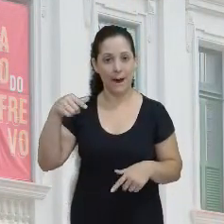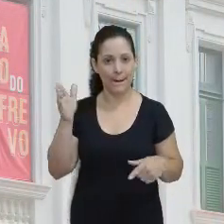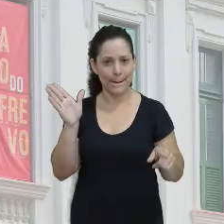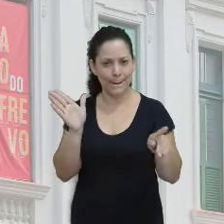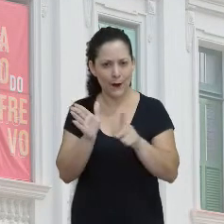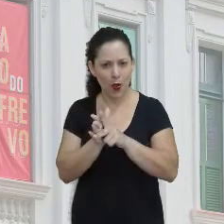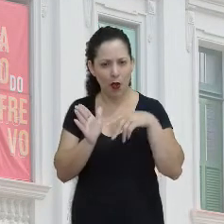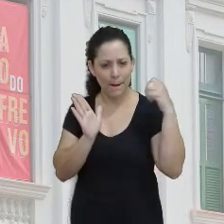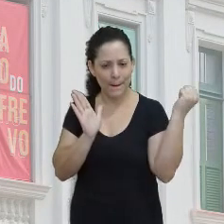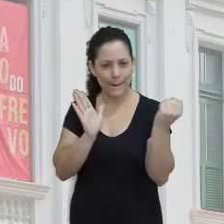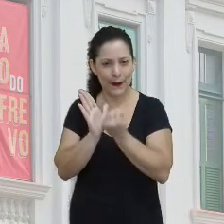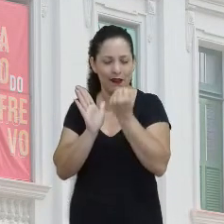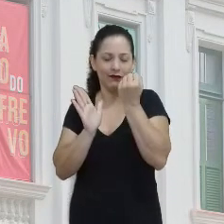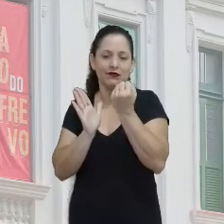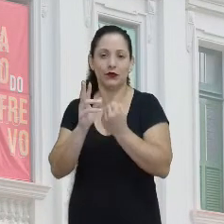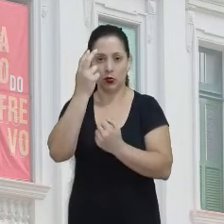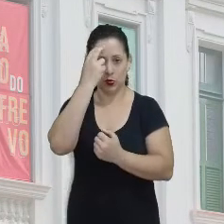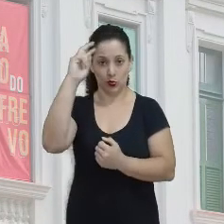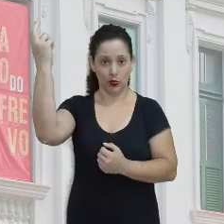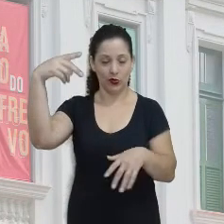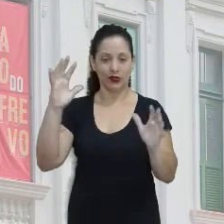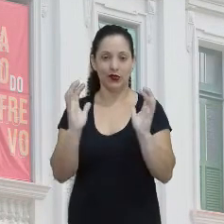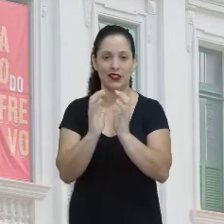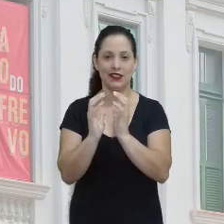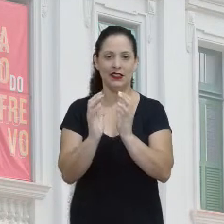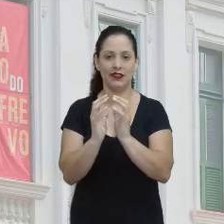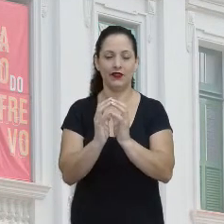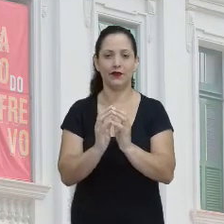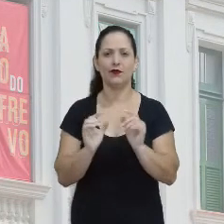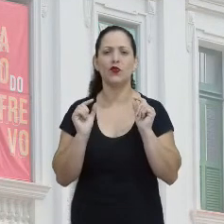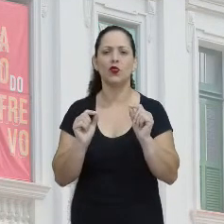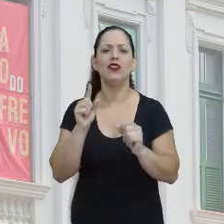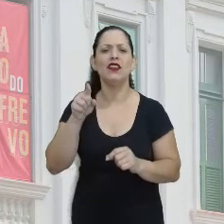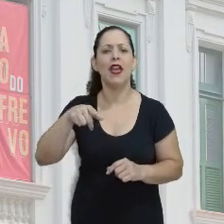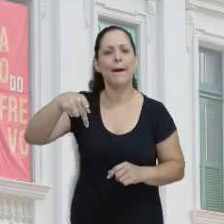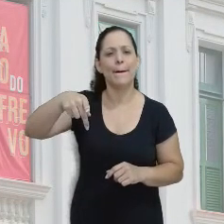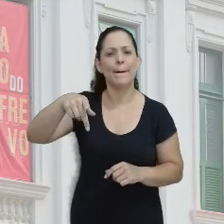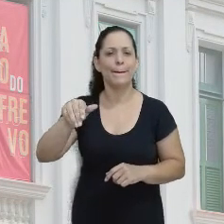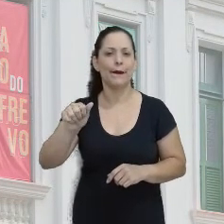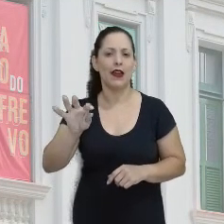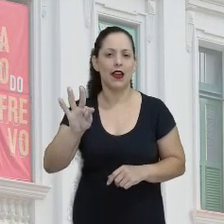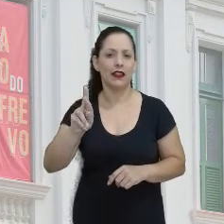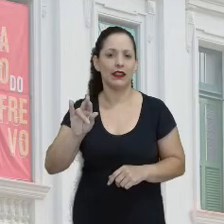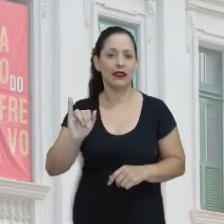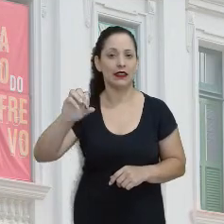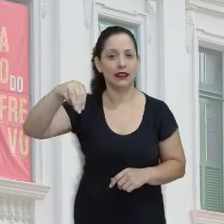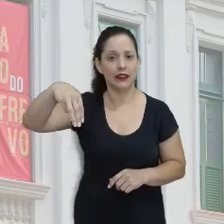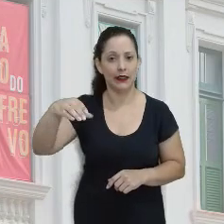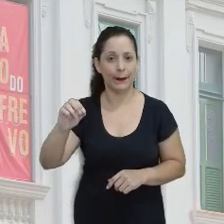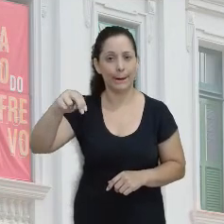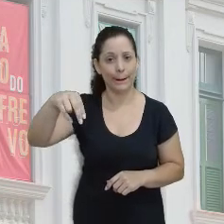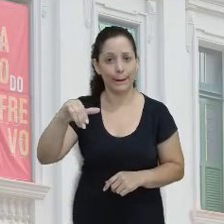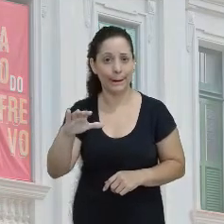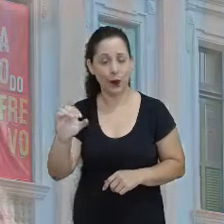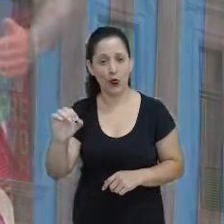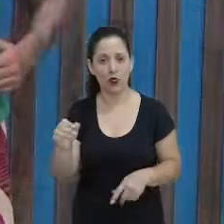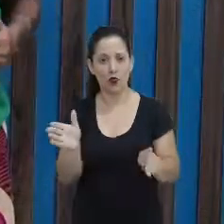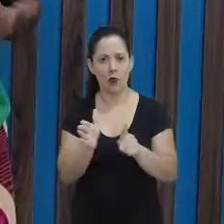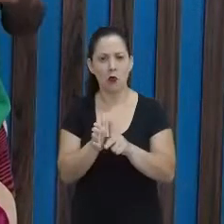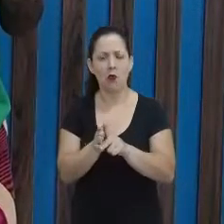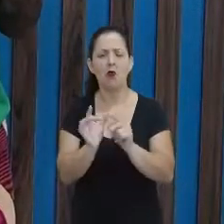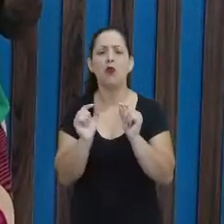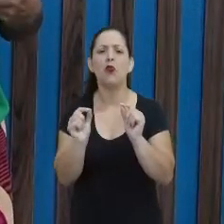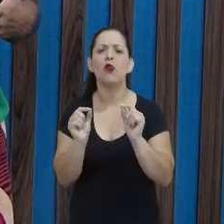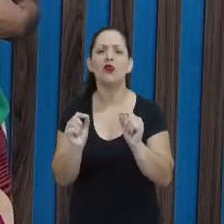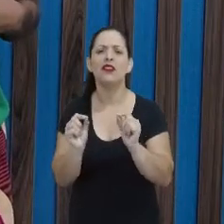Recife. Então, vamos já lembrar o que é patrimônio. Patrimônio, gente, é uma herança. Então, digamos que você diga,